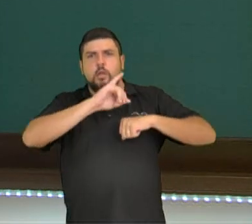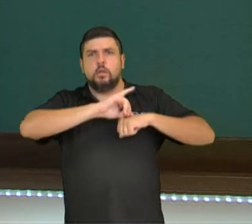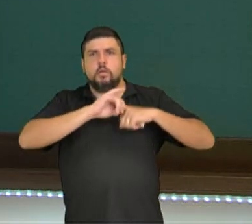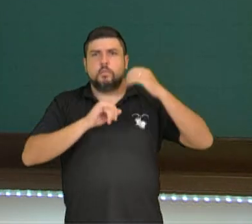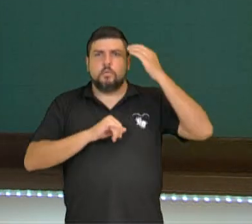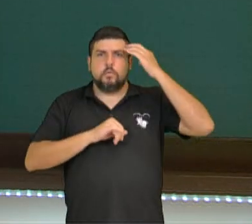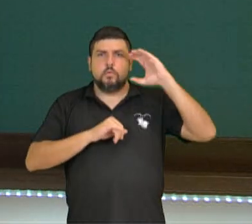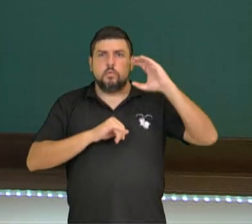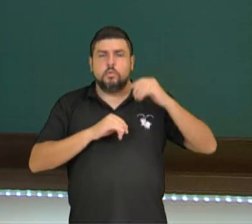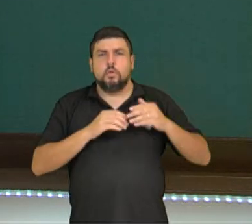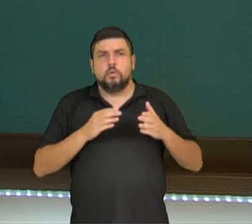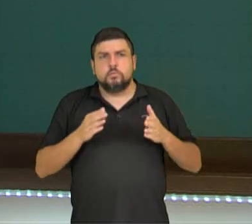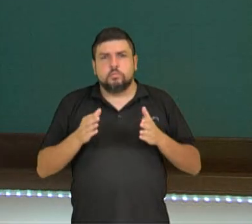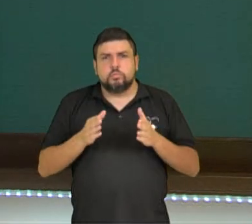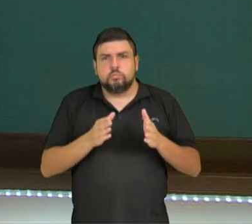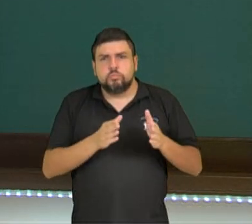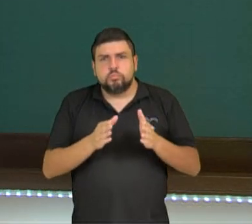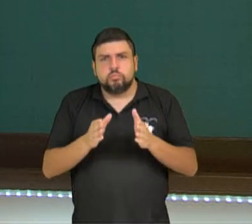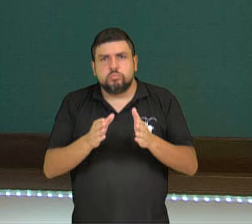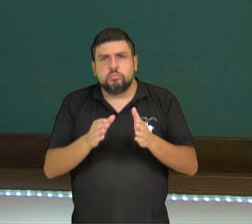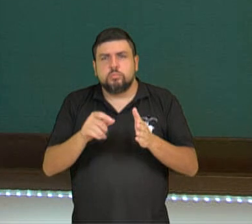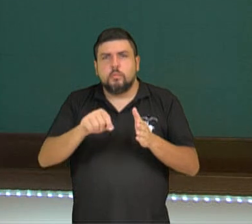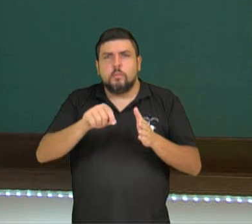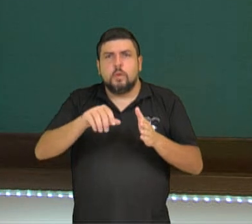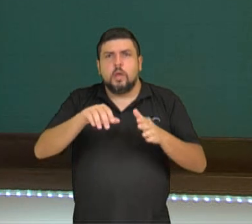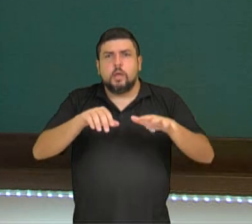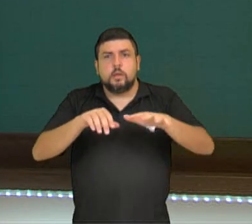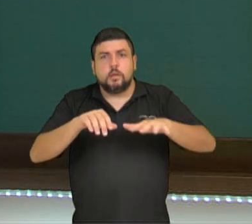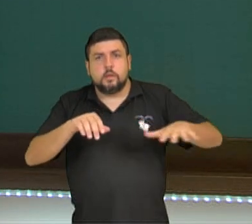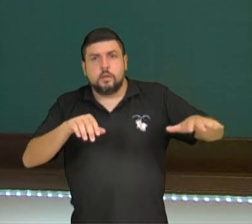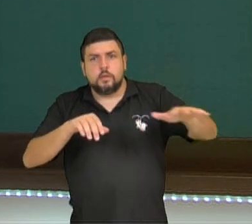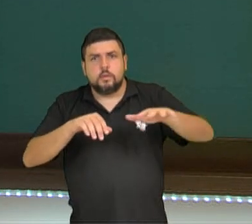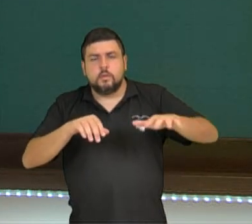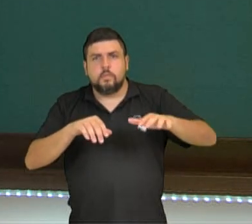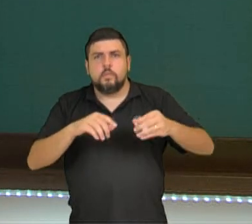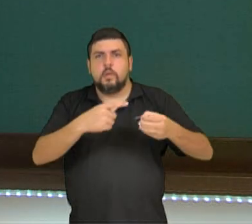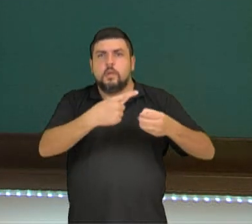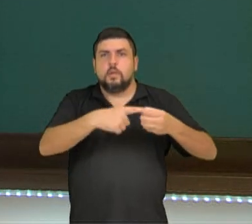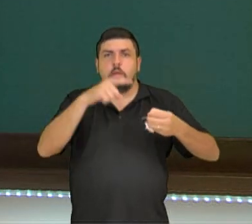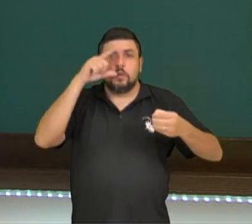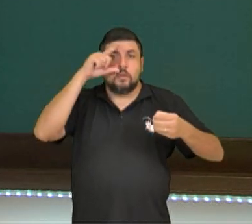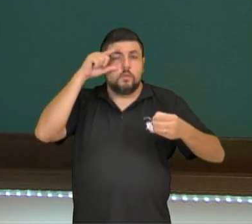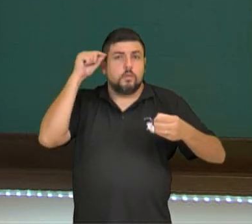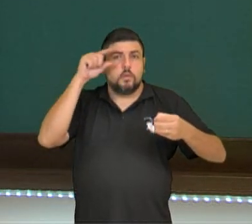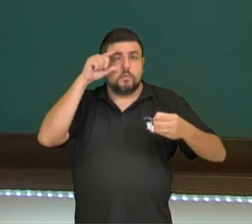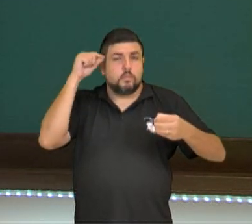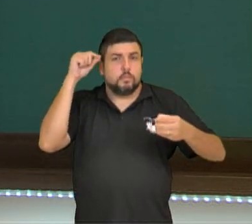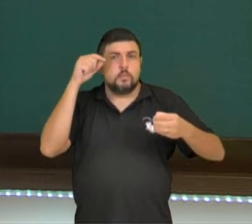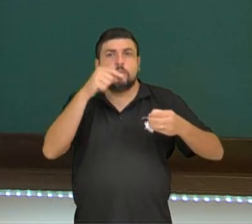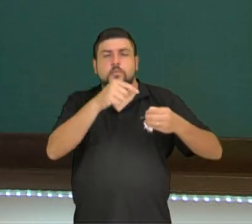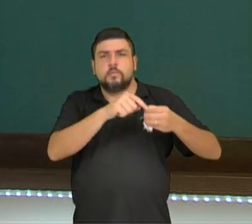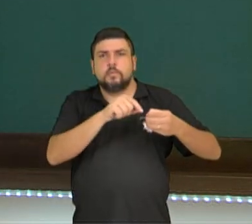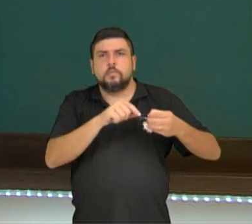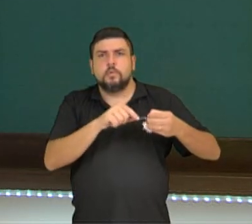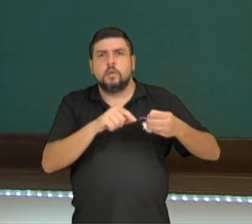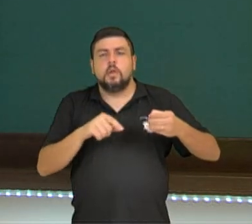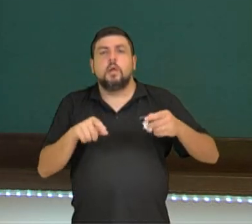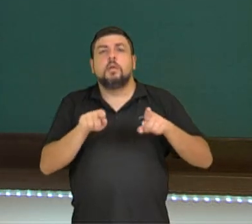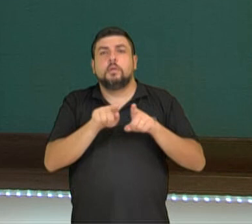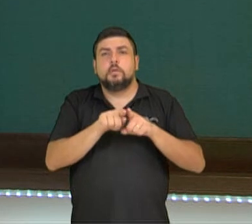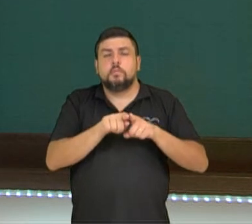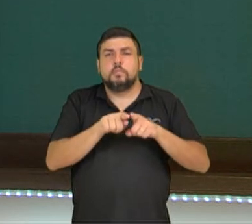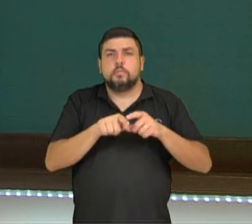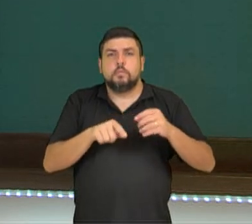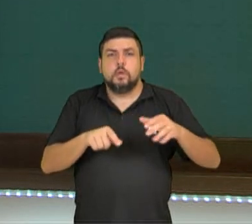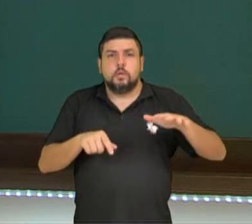temos Guarapuava aqui na porção central, né, do nosso estado, que também pertence a essa área que